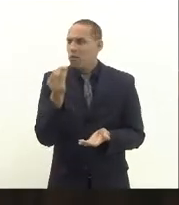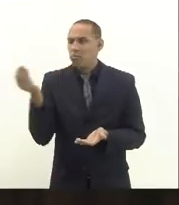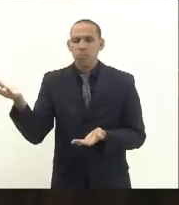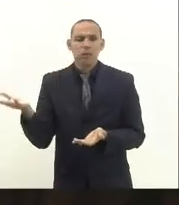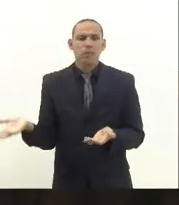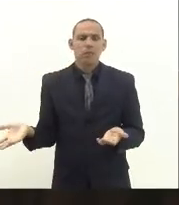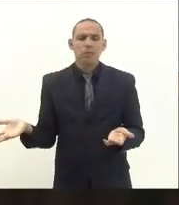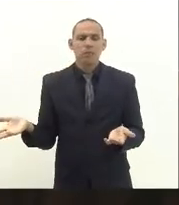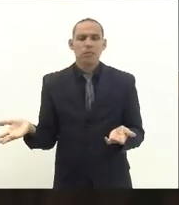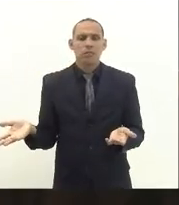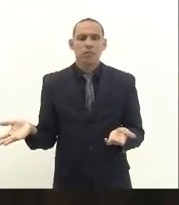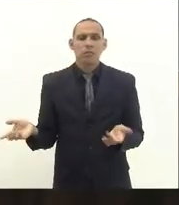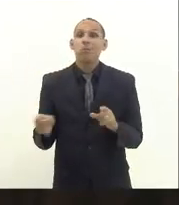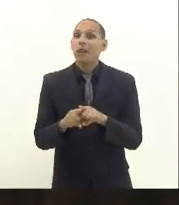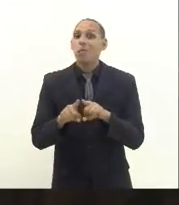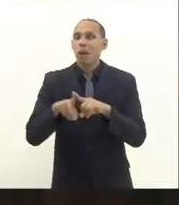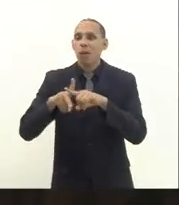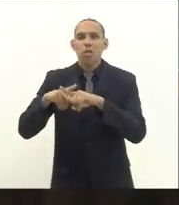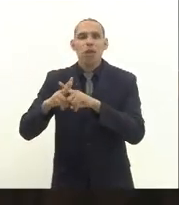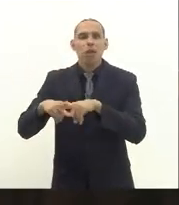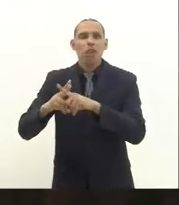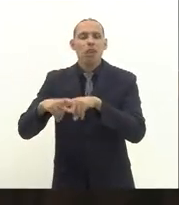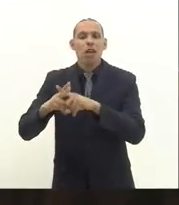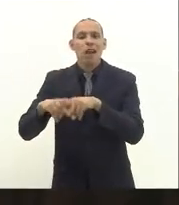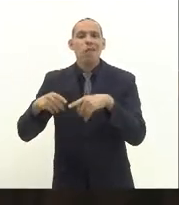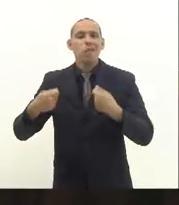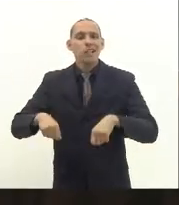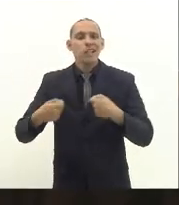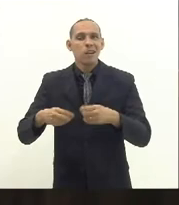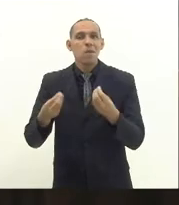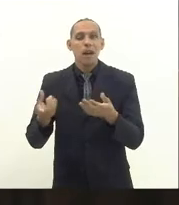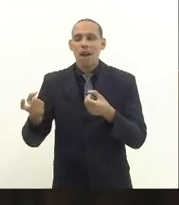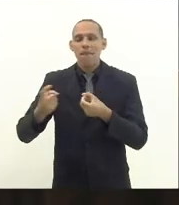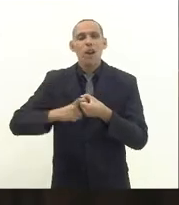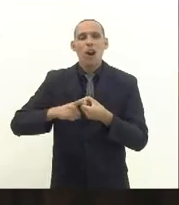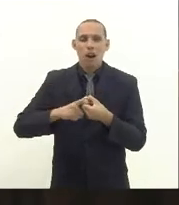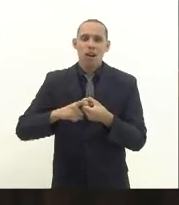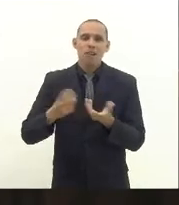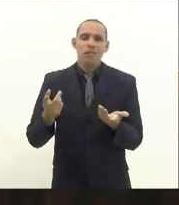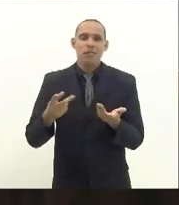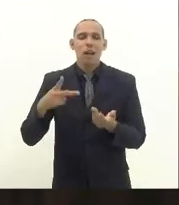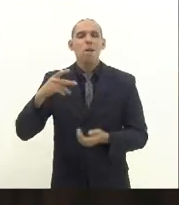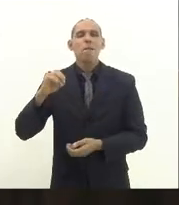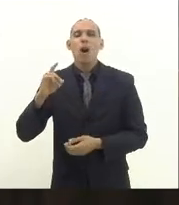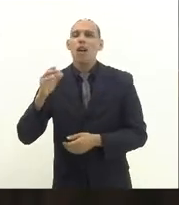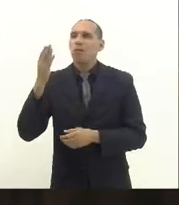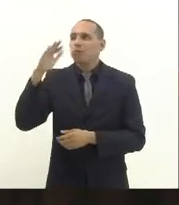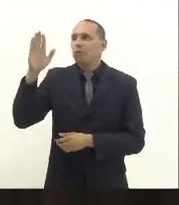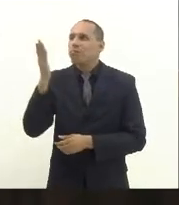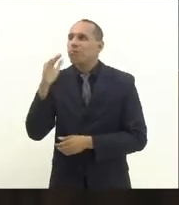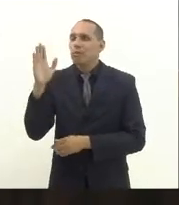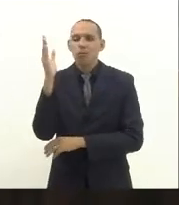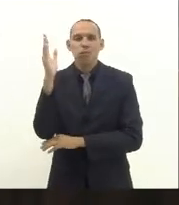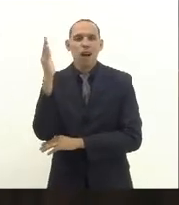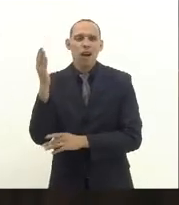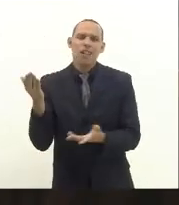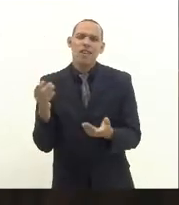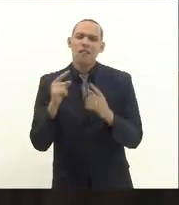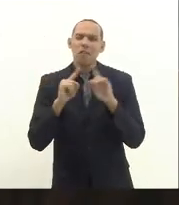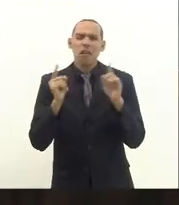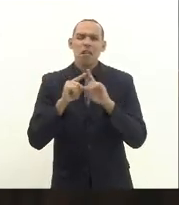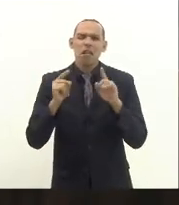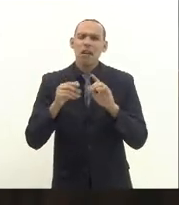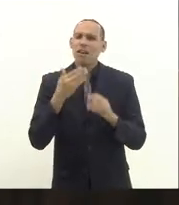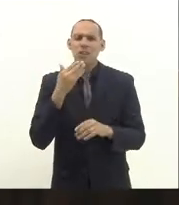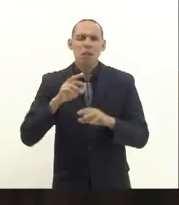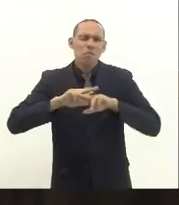e da manutenção que é necessário para religamento por exemplo poda é todo tipo de reclamações